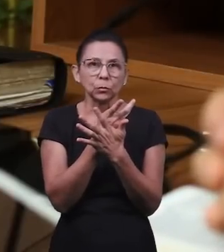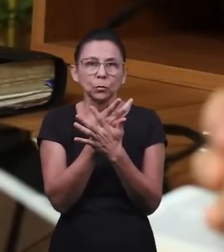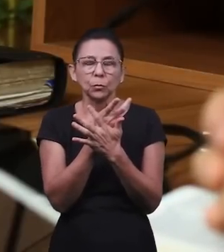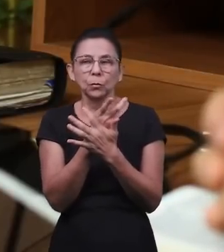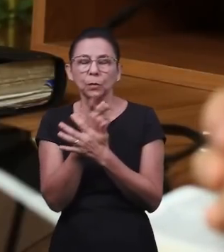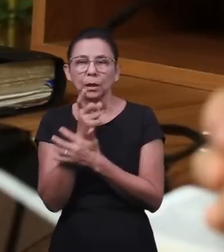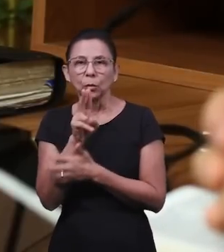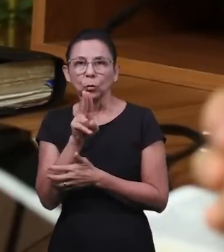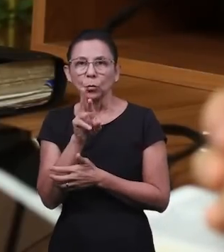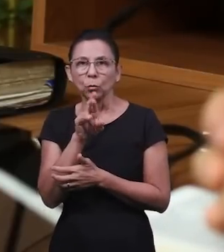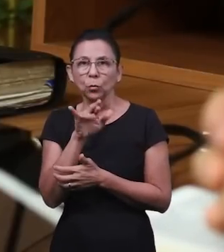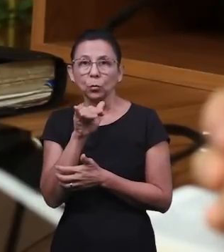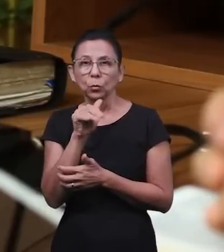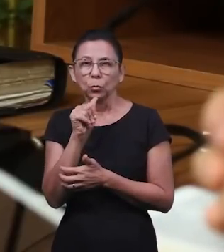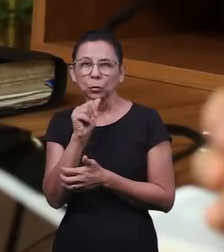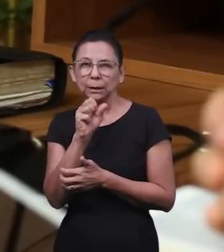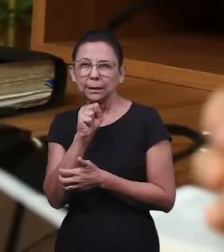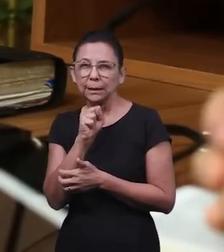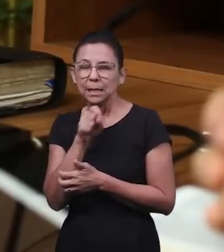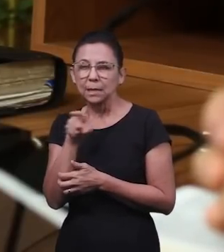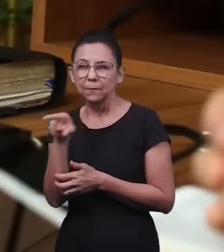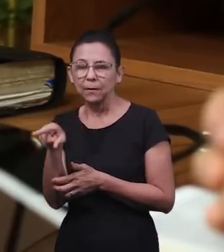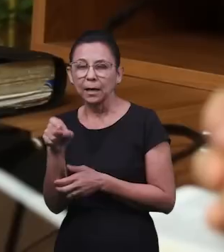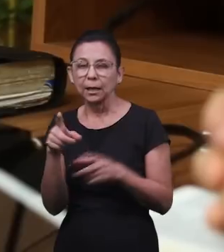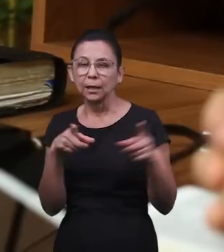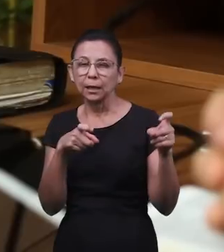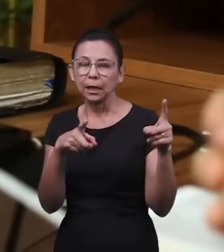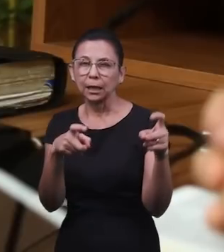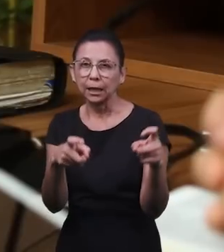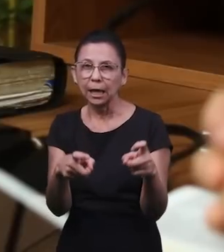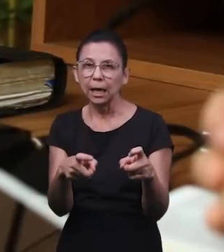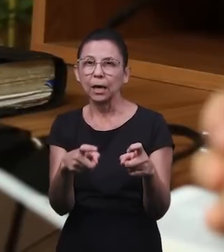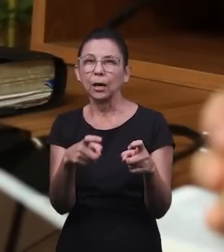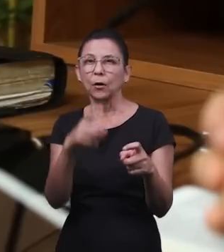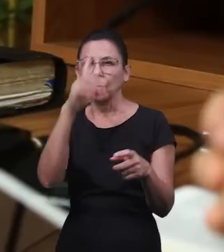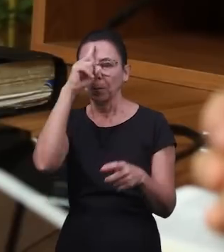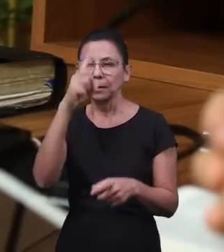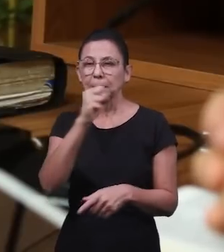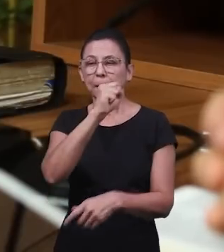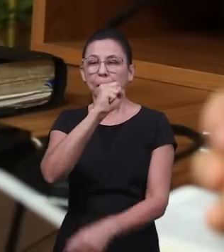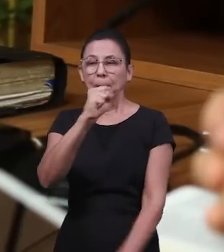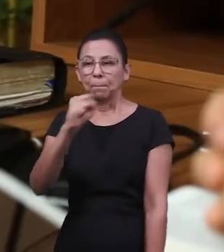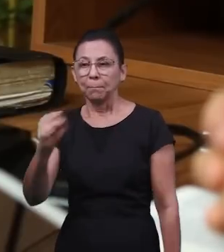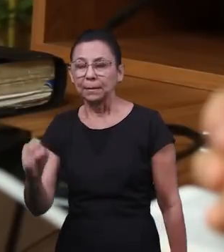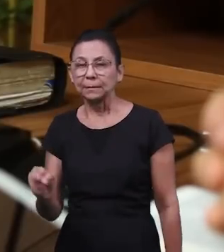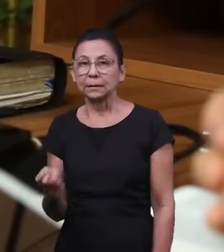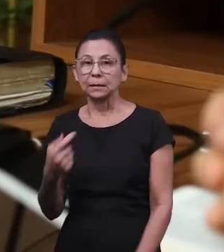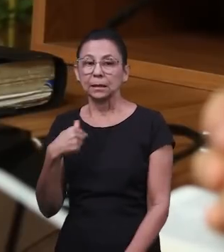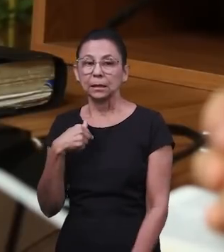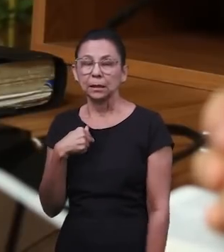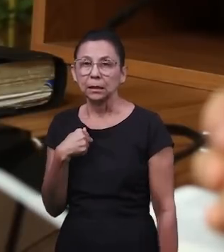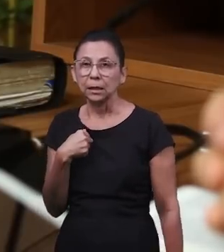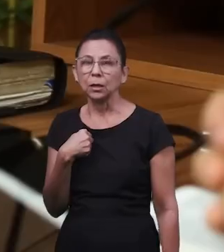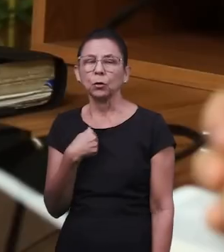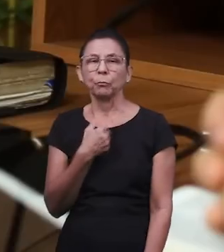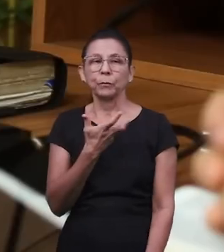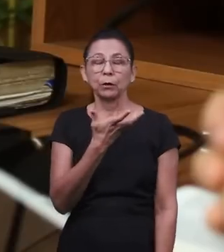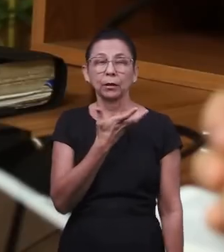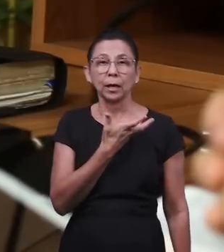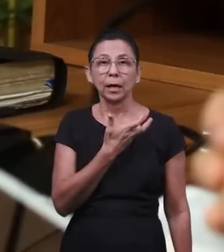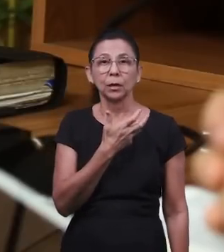na guerra e ele ficar com a esposa dele. Ele já tinha cometido ali o erro com a esposa de